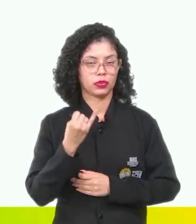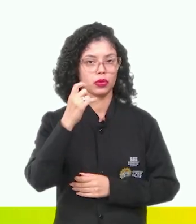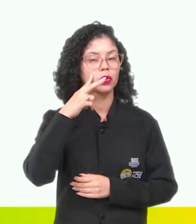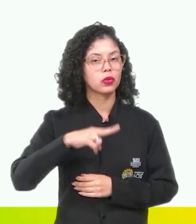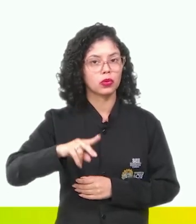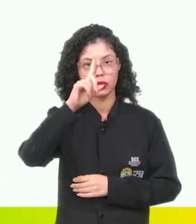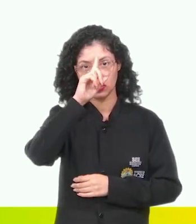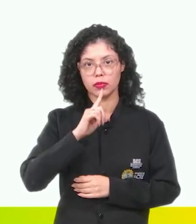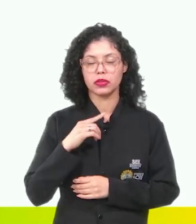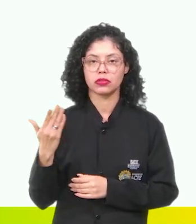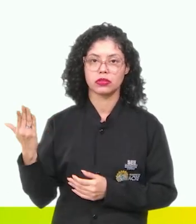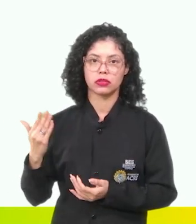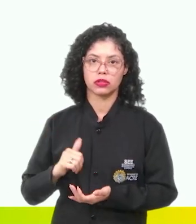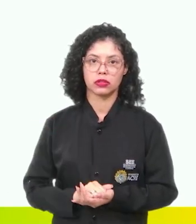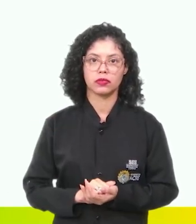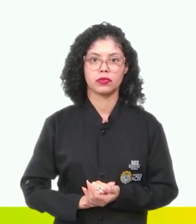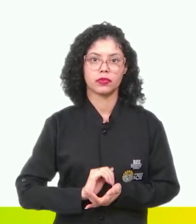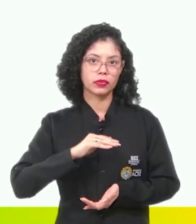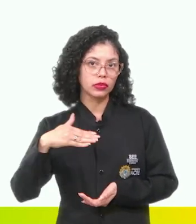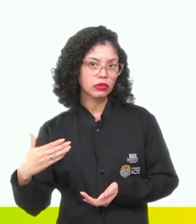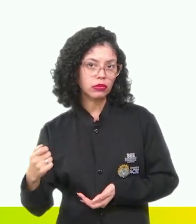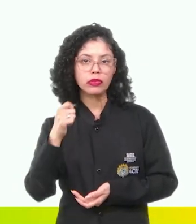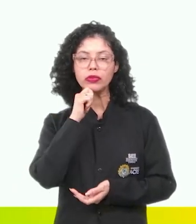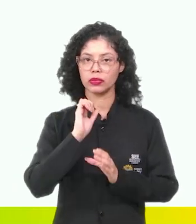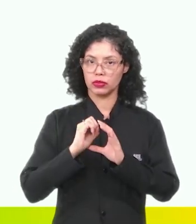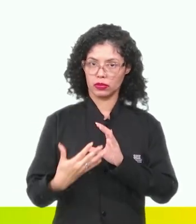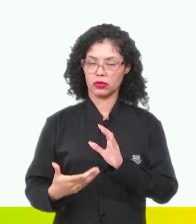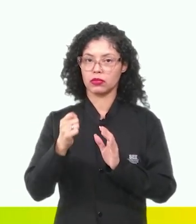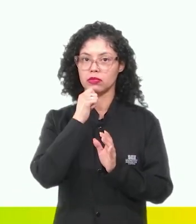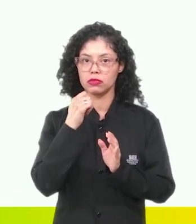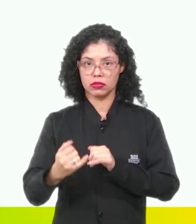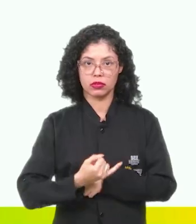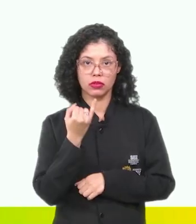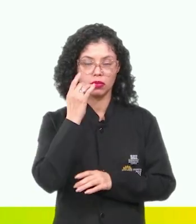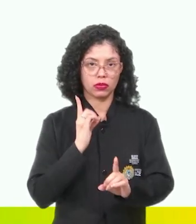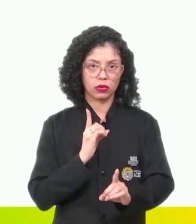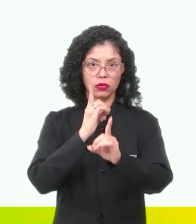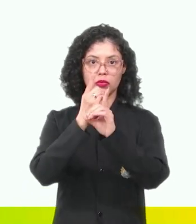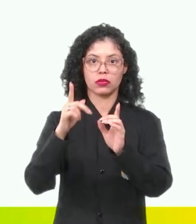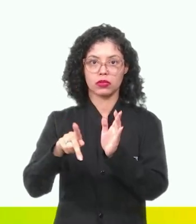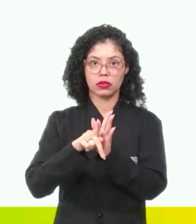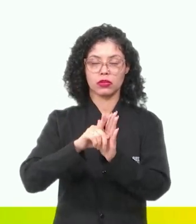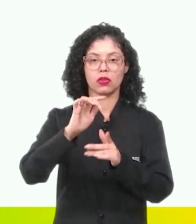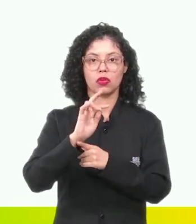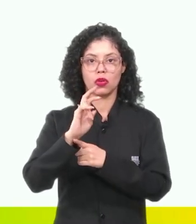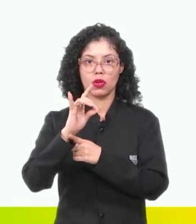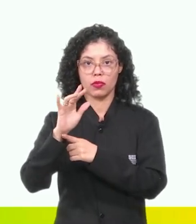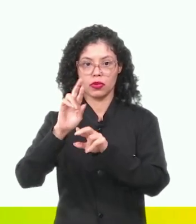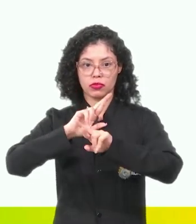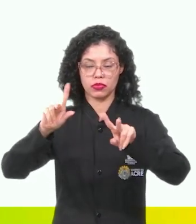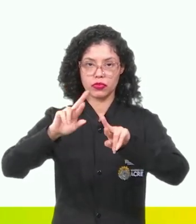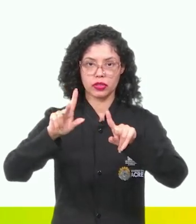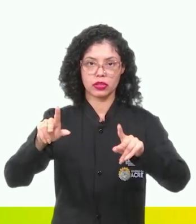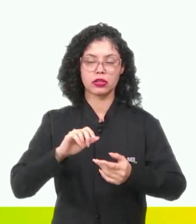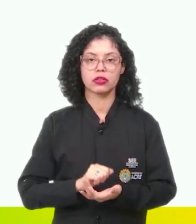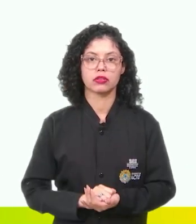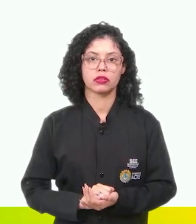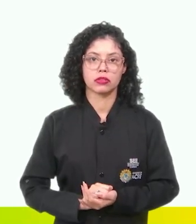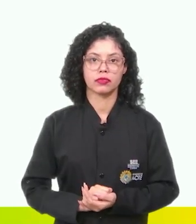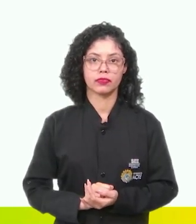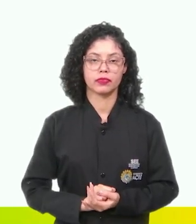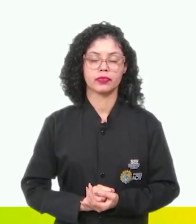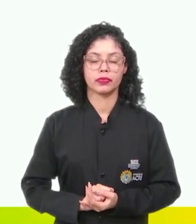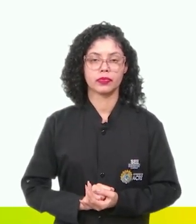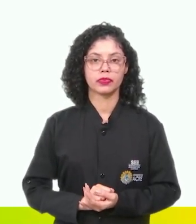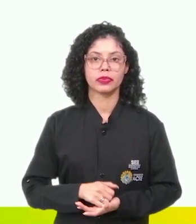imagem, pessoal. Quando essas características são encontradas em cromossomos diferentes,